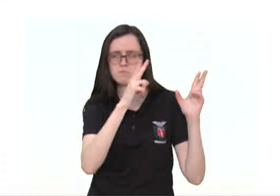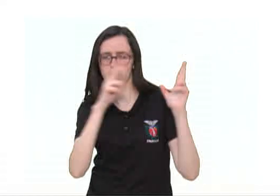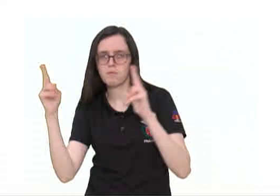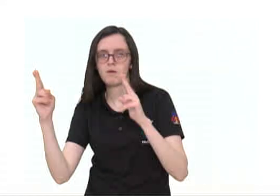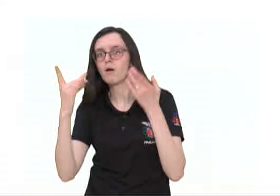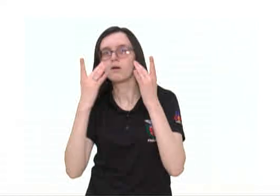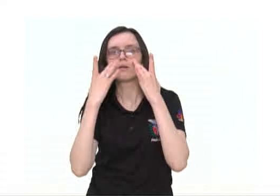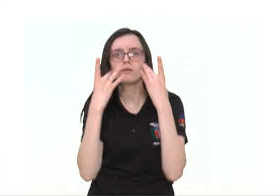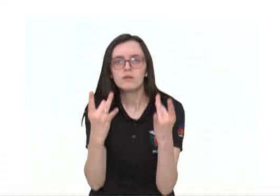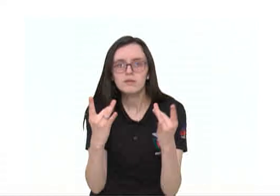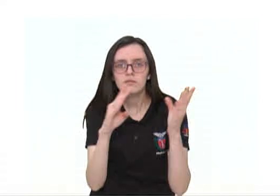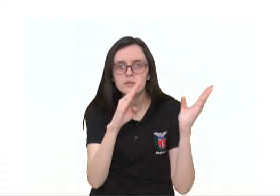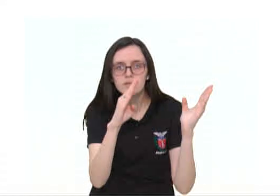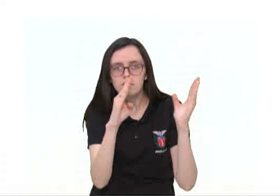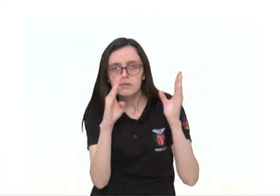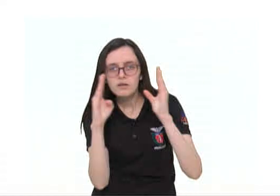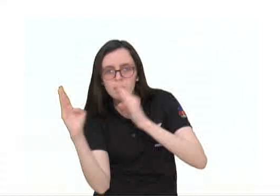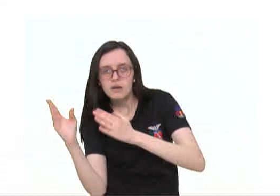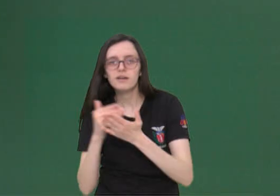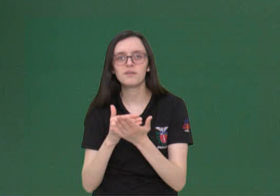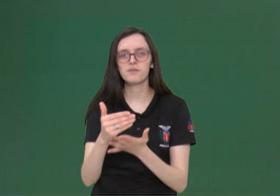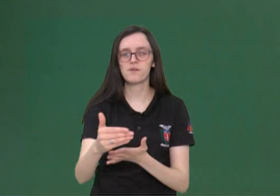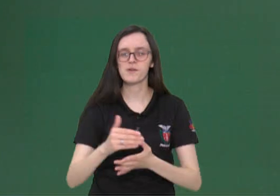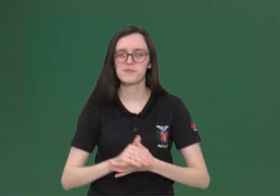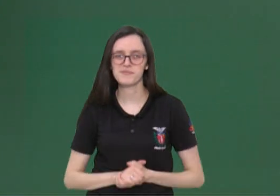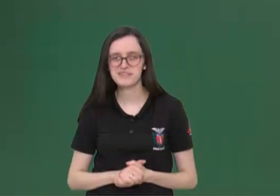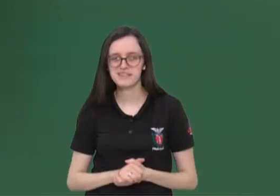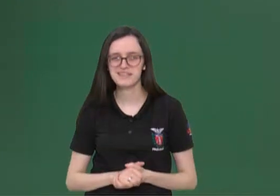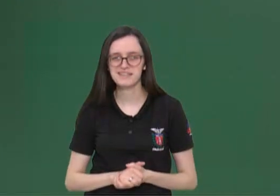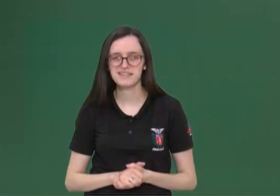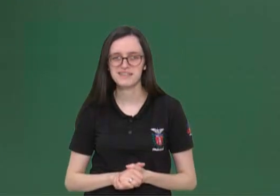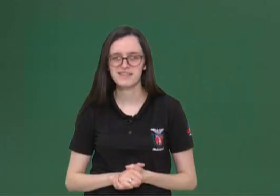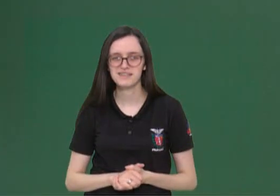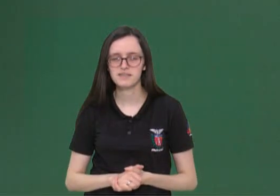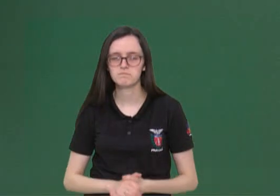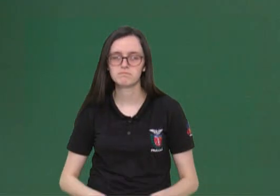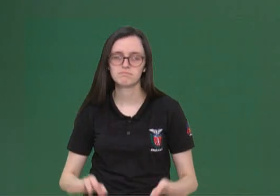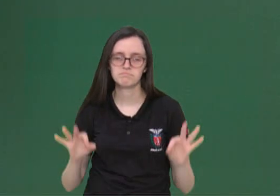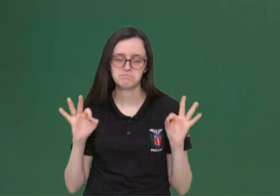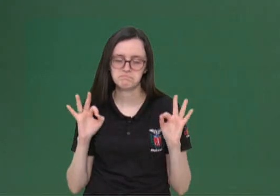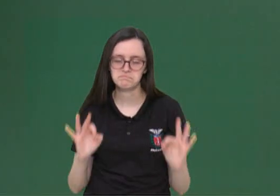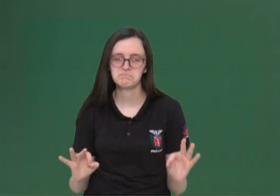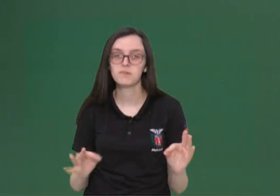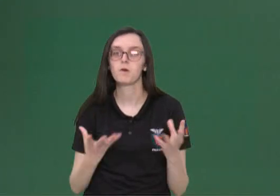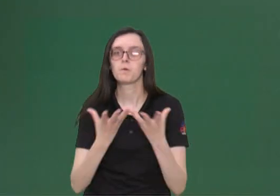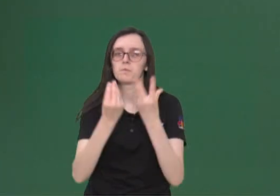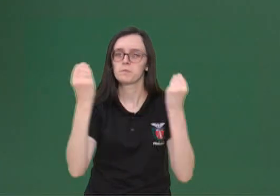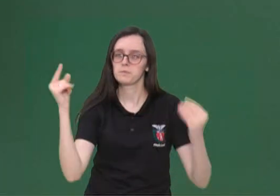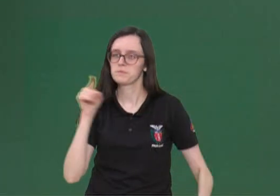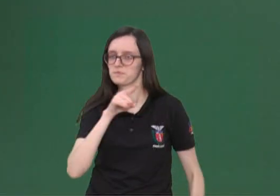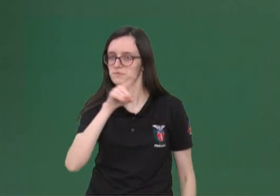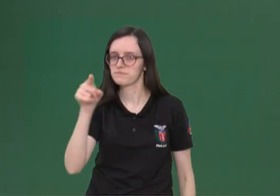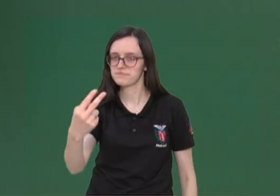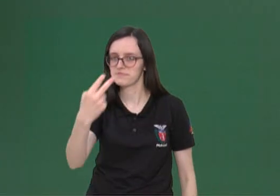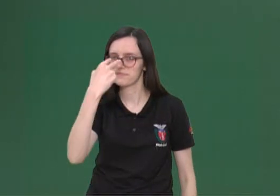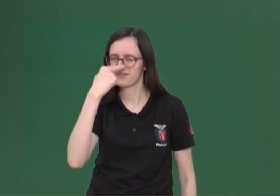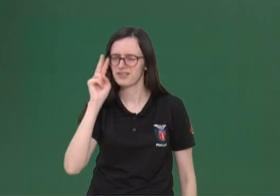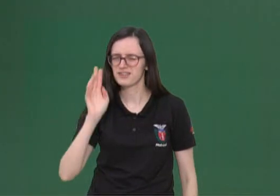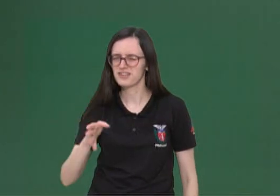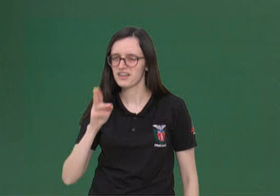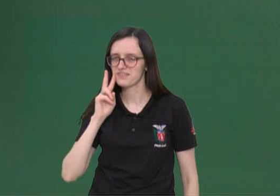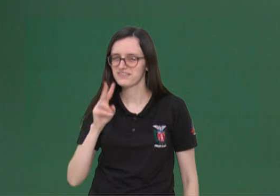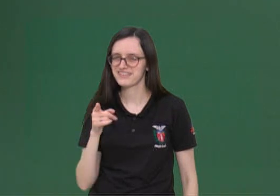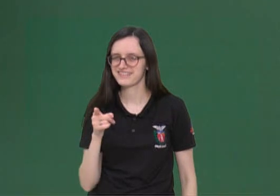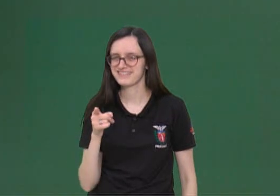a atenção do público desde o primeiro capítulo. Com certeza, muitos de vocês que estão